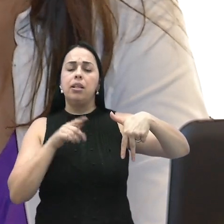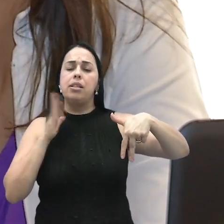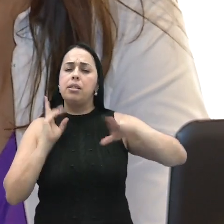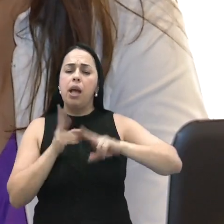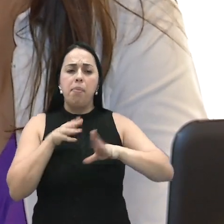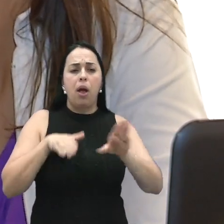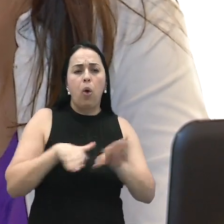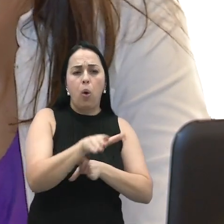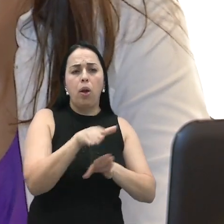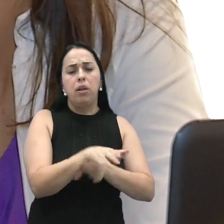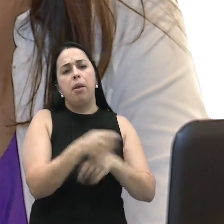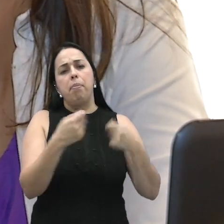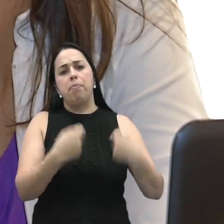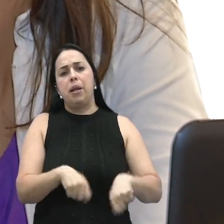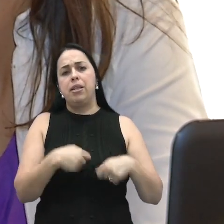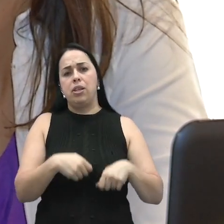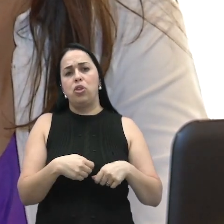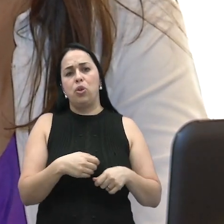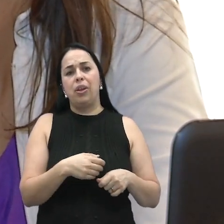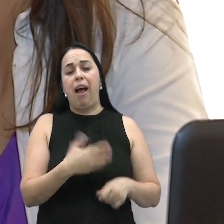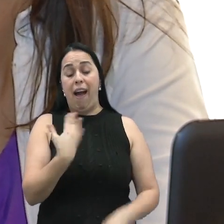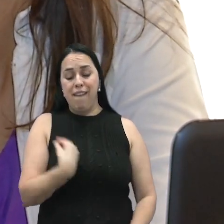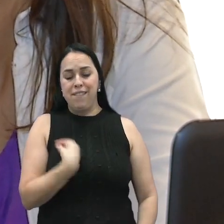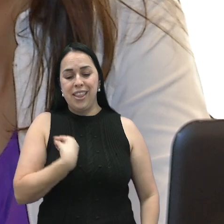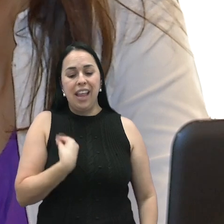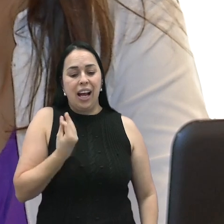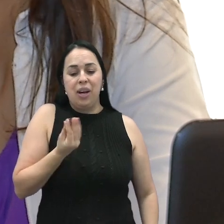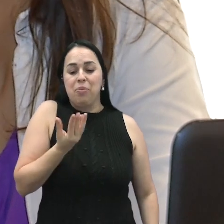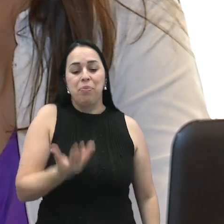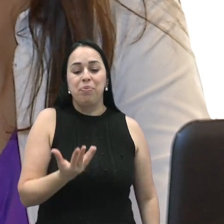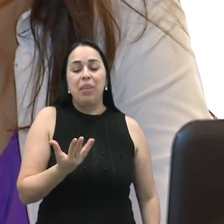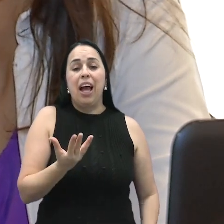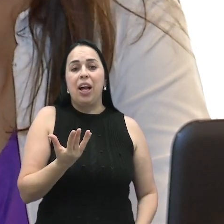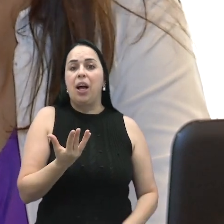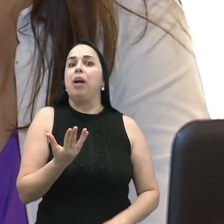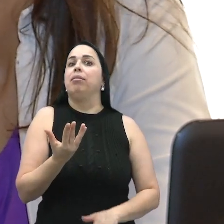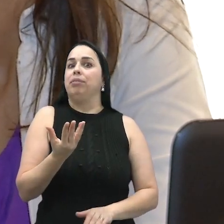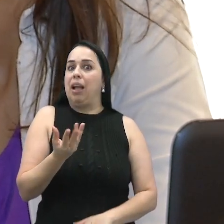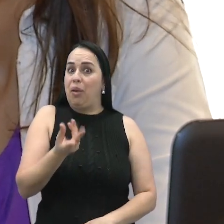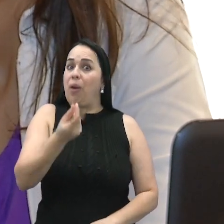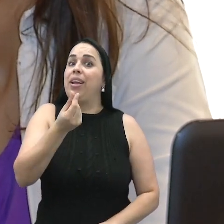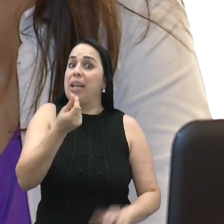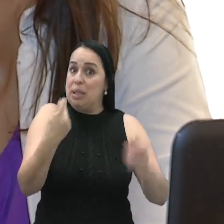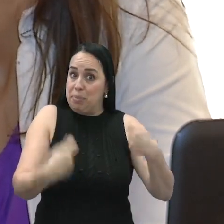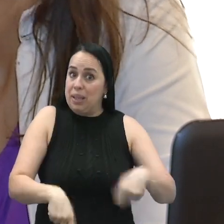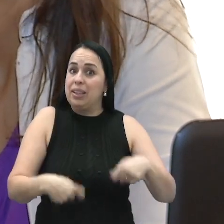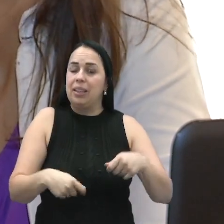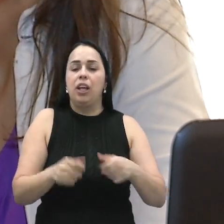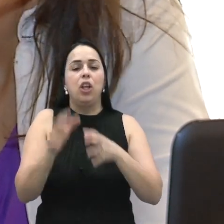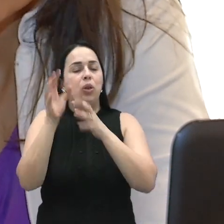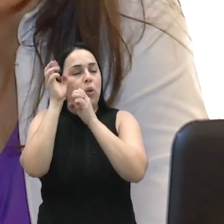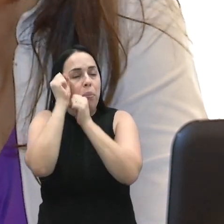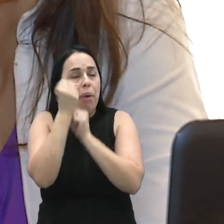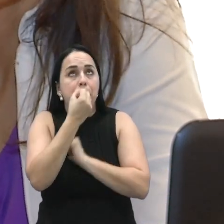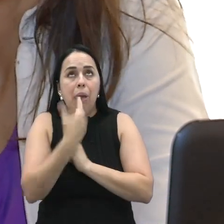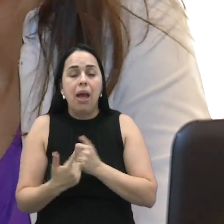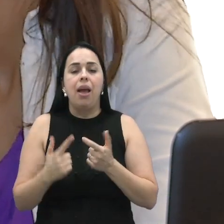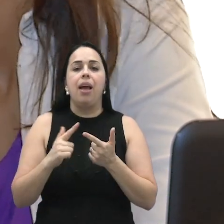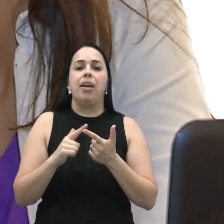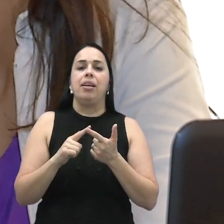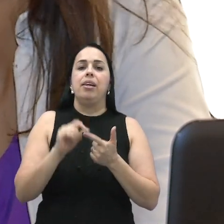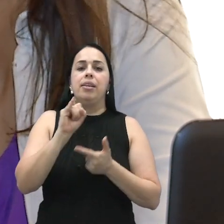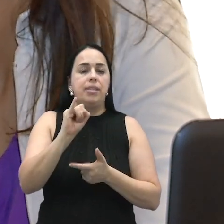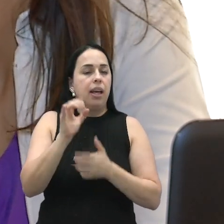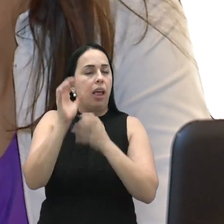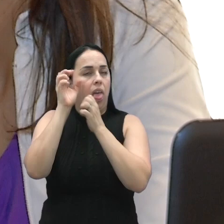gente sempre orienta que precisa de um estilo de vida bem regular. Precisa dormir bem, a